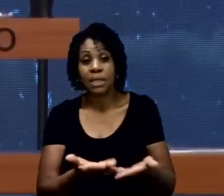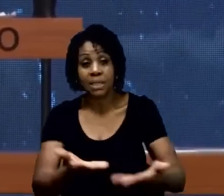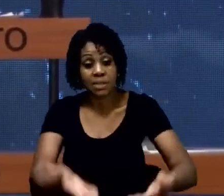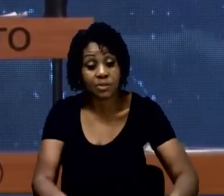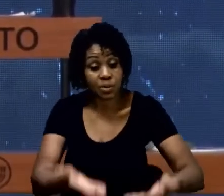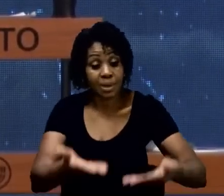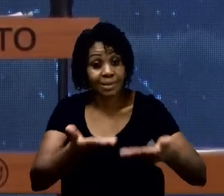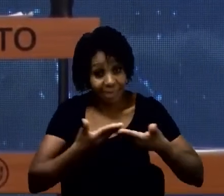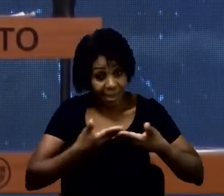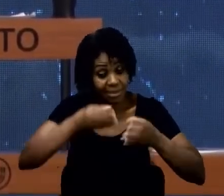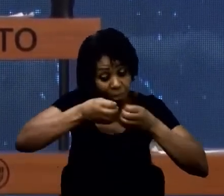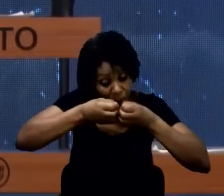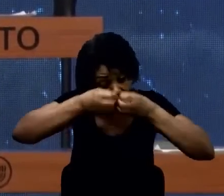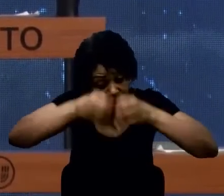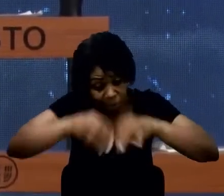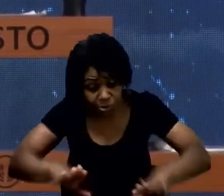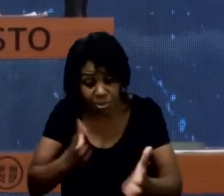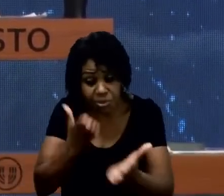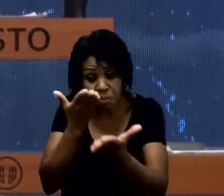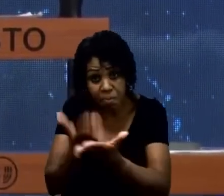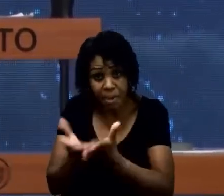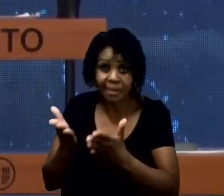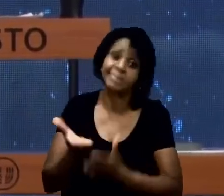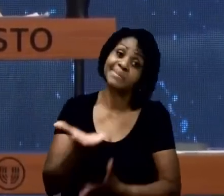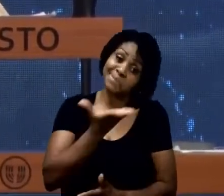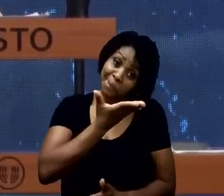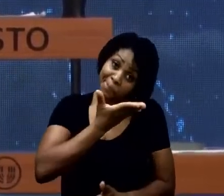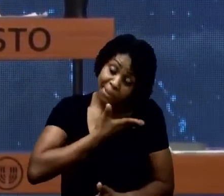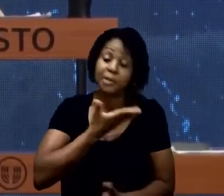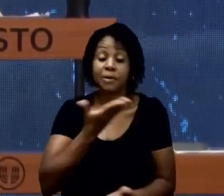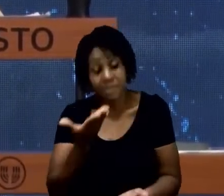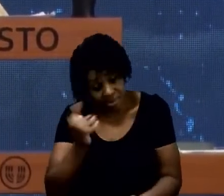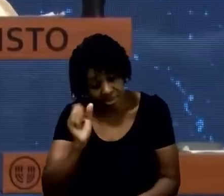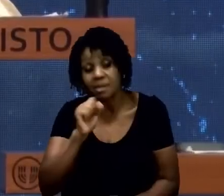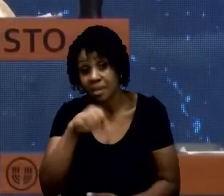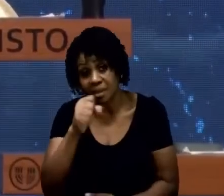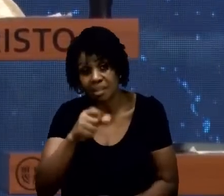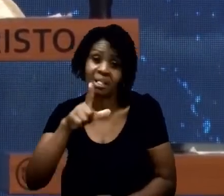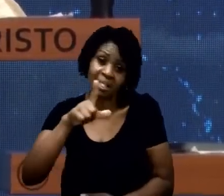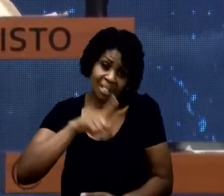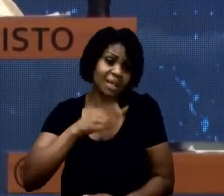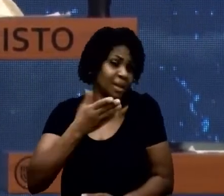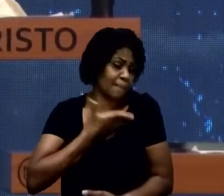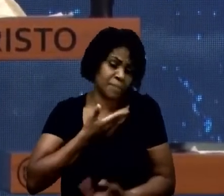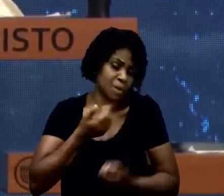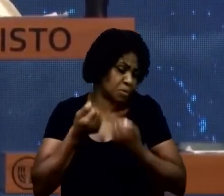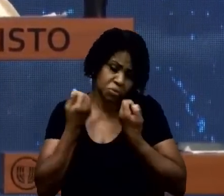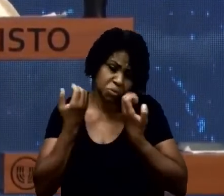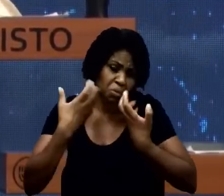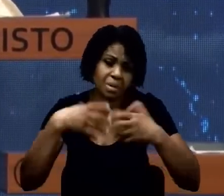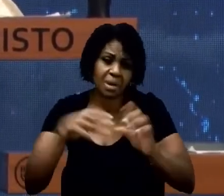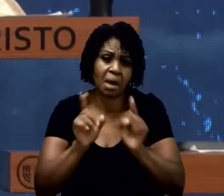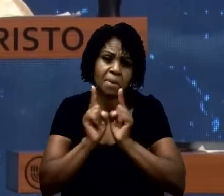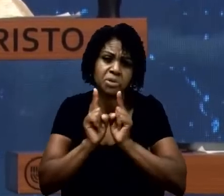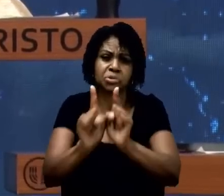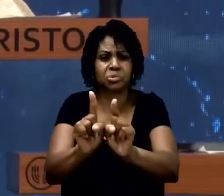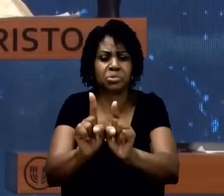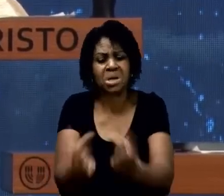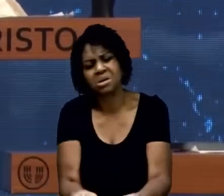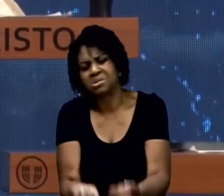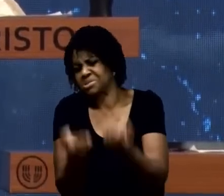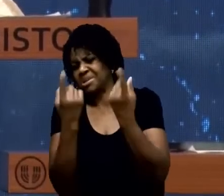trazer alguns prejuízos. Algumas perdas de amizade. Aqui tem amigos que não vai querer mais andar com você. Porque você está estranho.